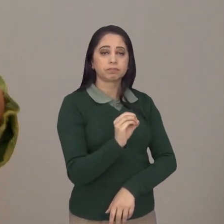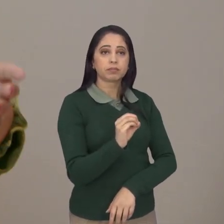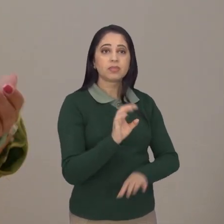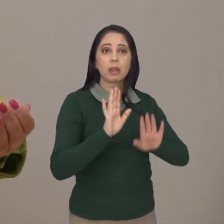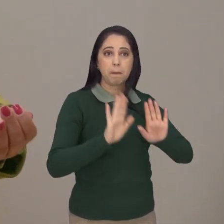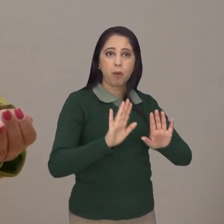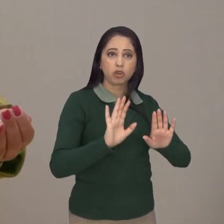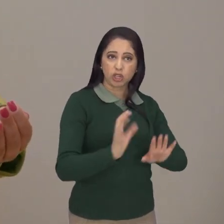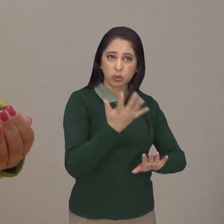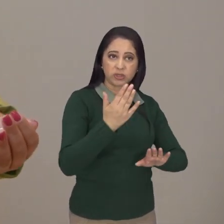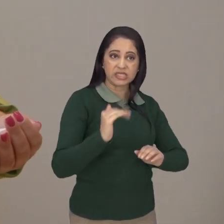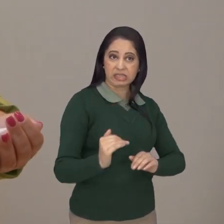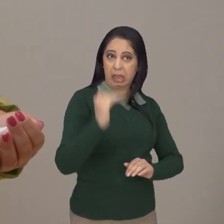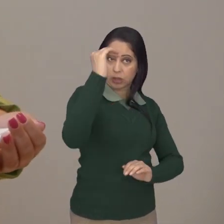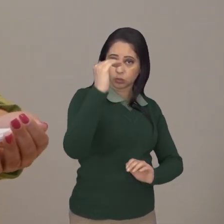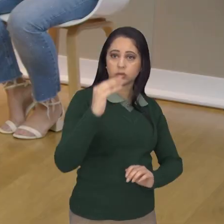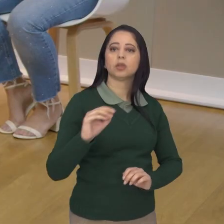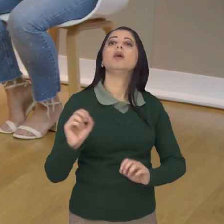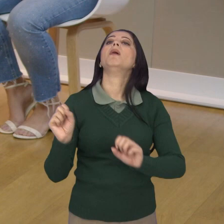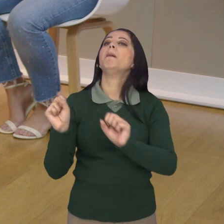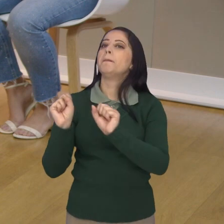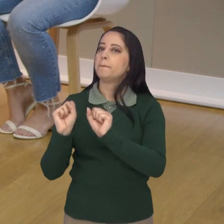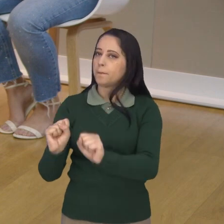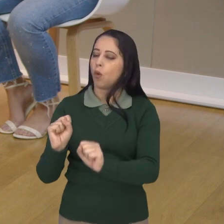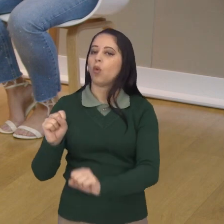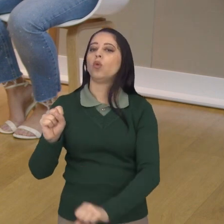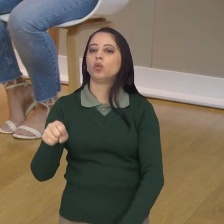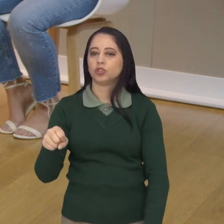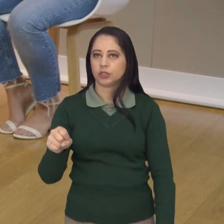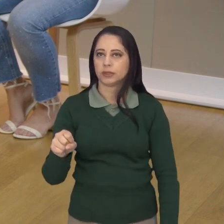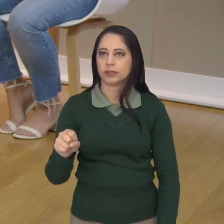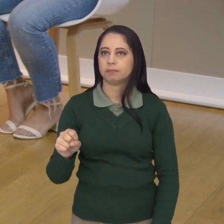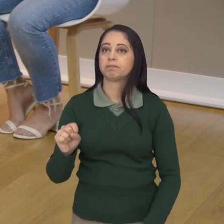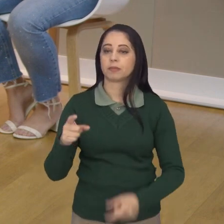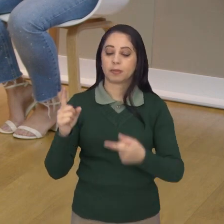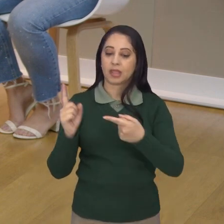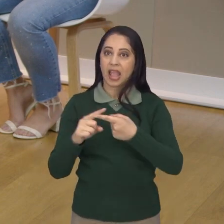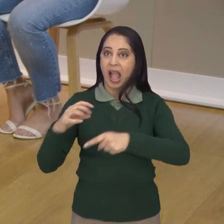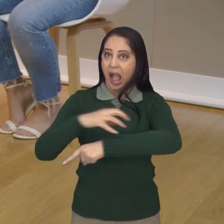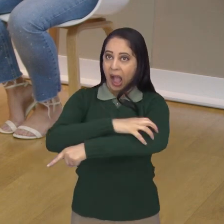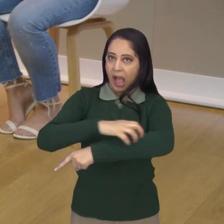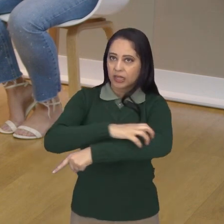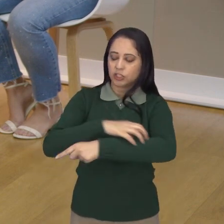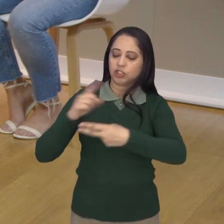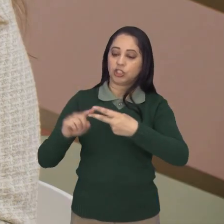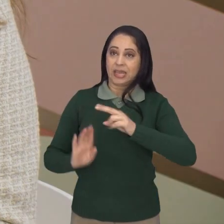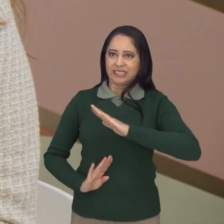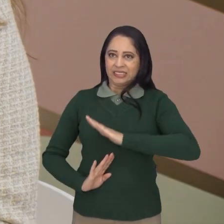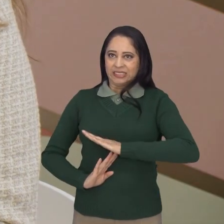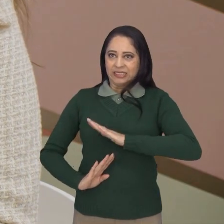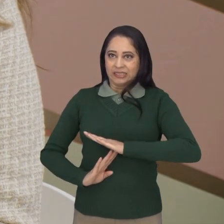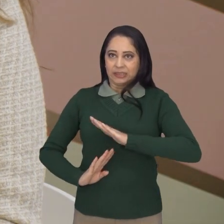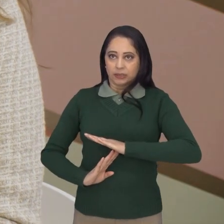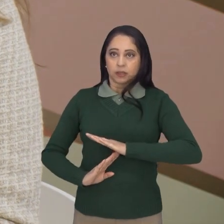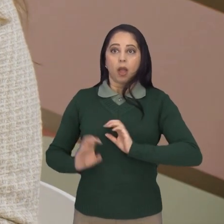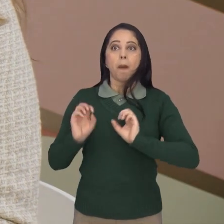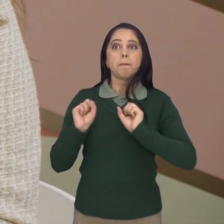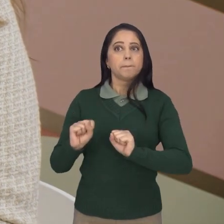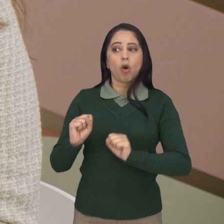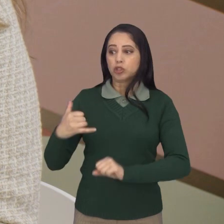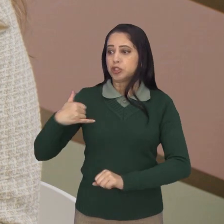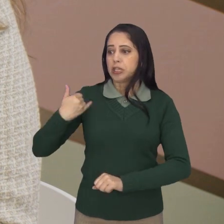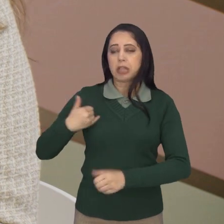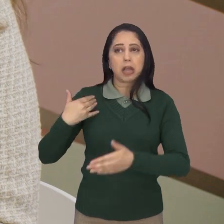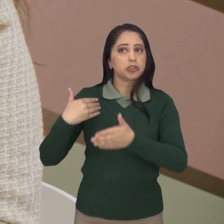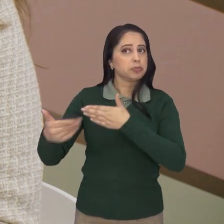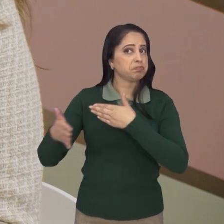específicos, ela pode acontecer então na fase adulta? Pode, a gente pode, tanto a intolerância como as alergias, elas podem surgir na